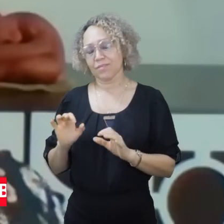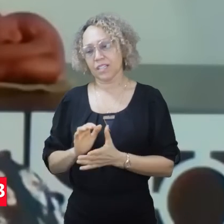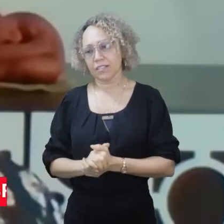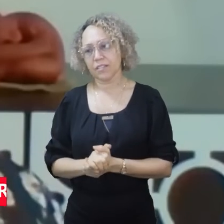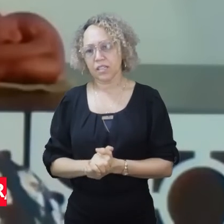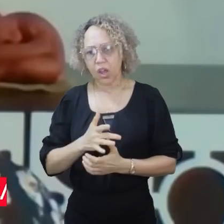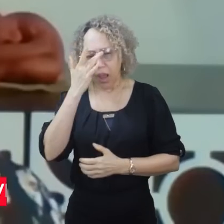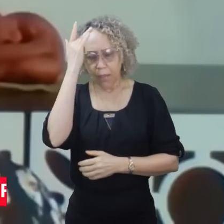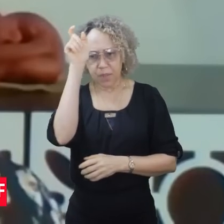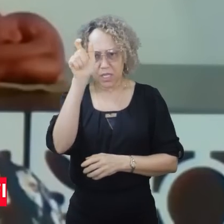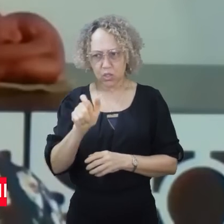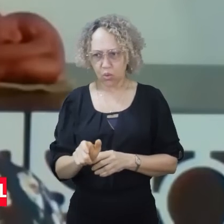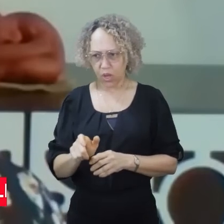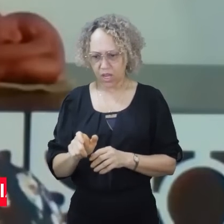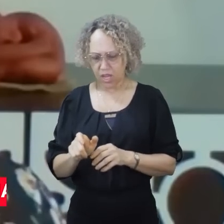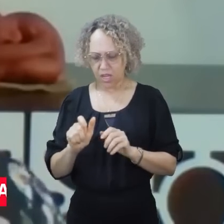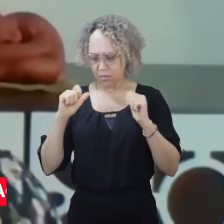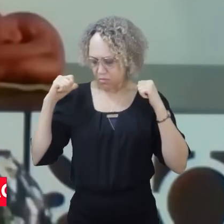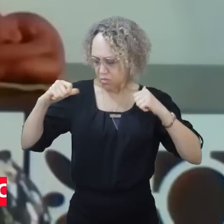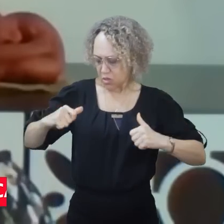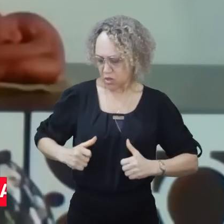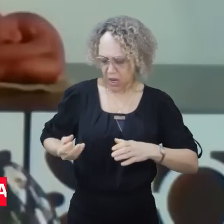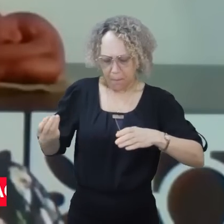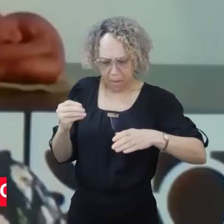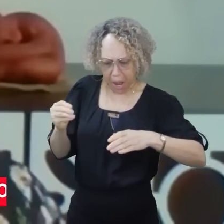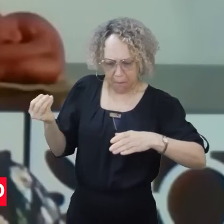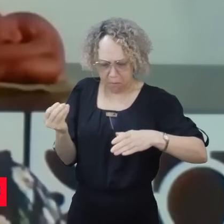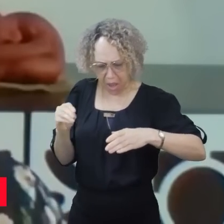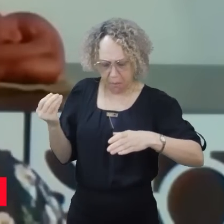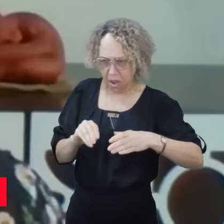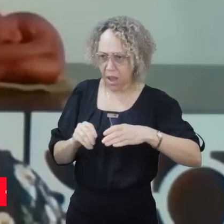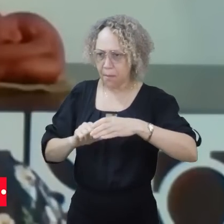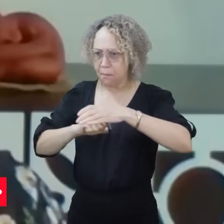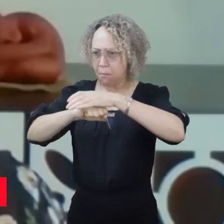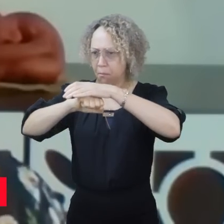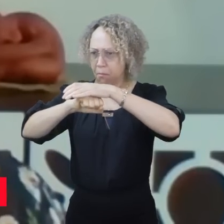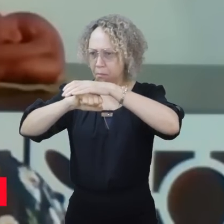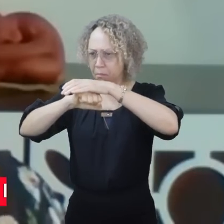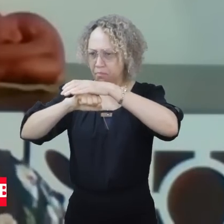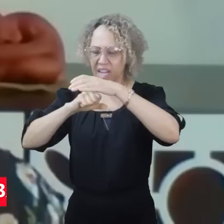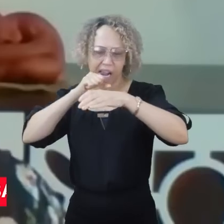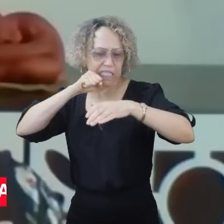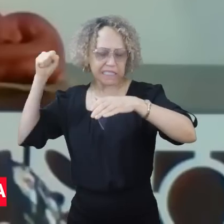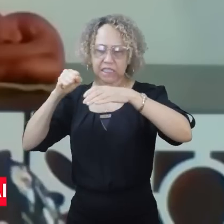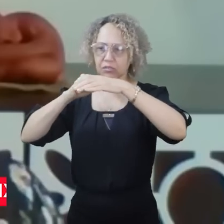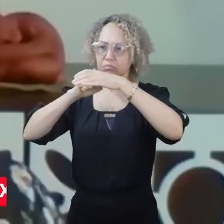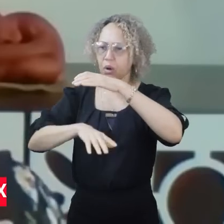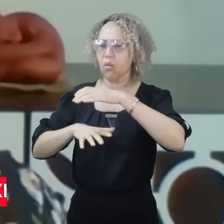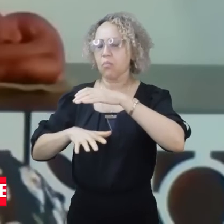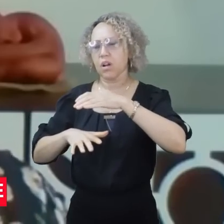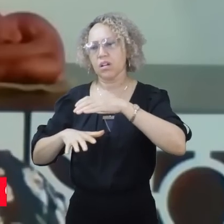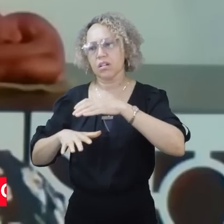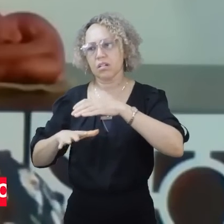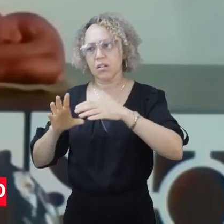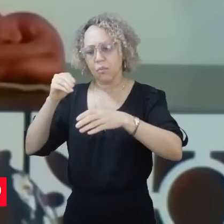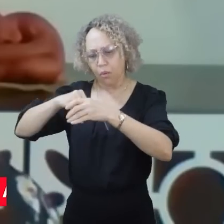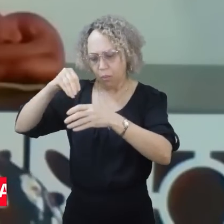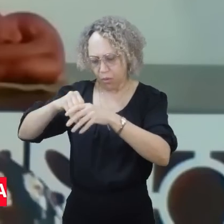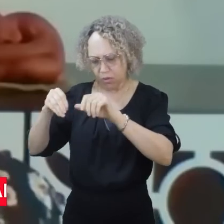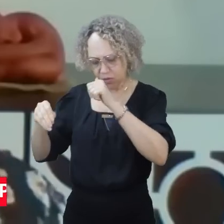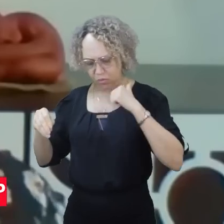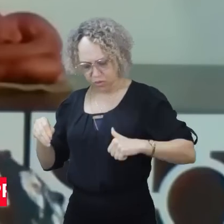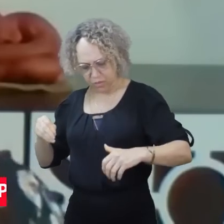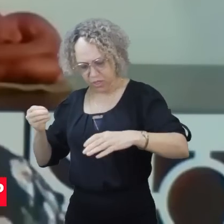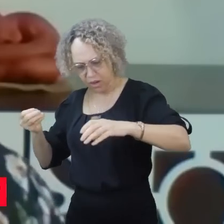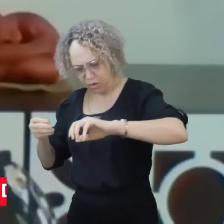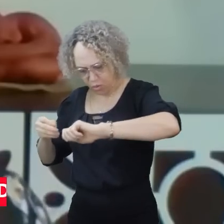leva para frente do Supremo Tribunal Federal, e aí a gente não sabe se tentou jogar as bombas e morreu,